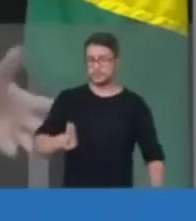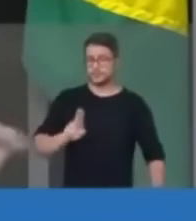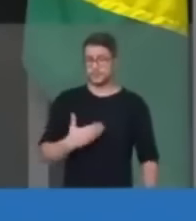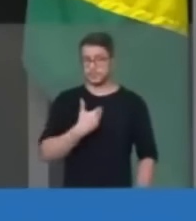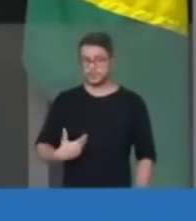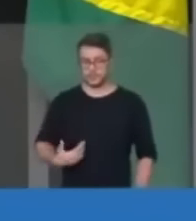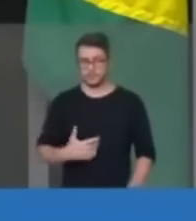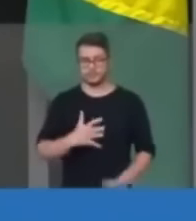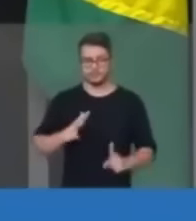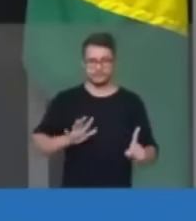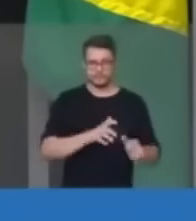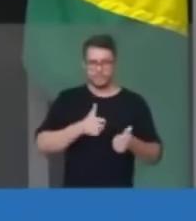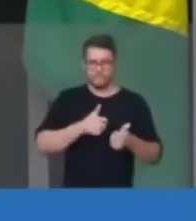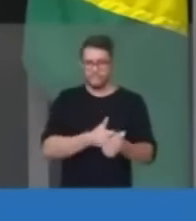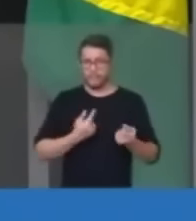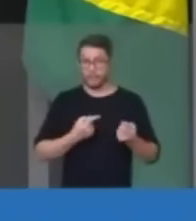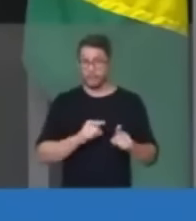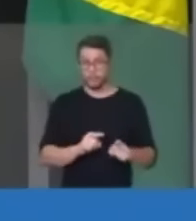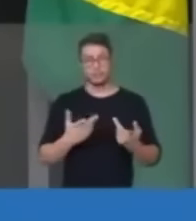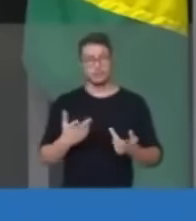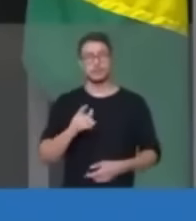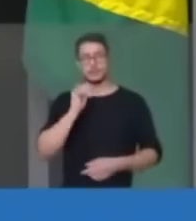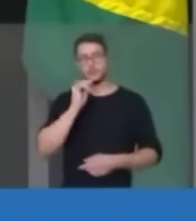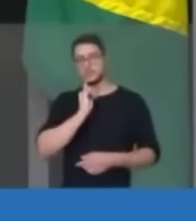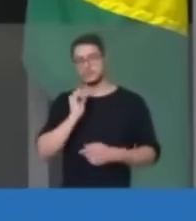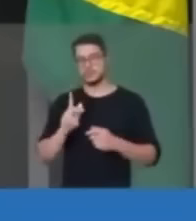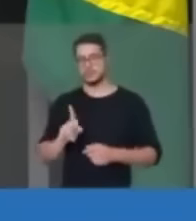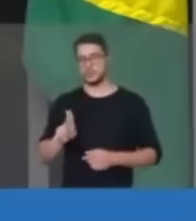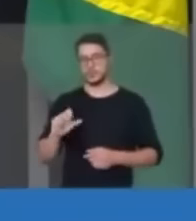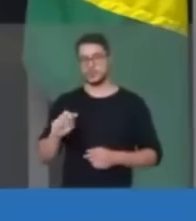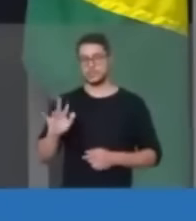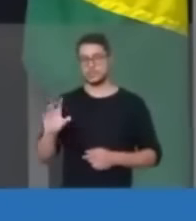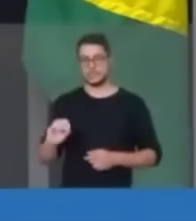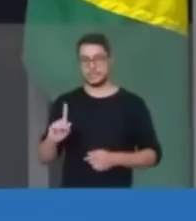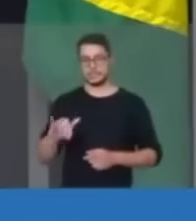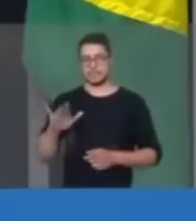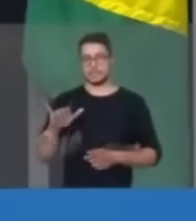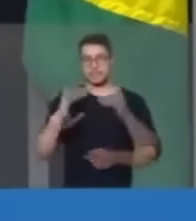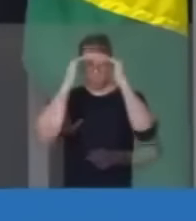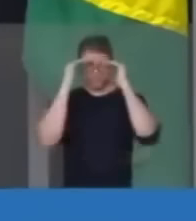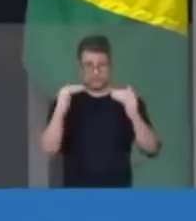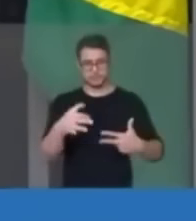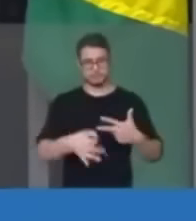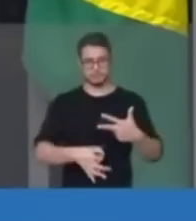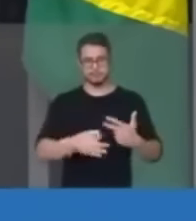perseguir parlamentares e nós vimos aqui o caso do deputado Gustavo às vésperas dai